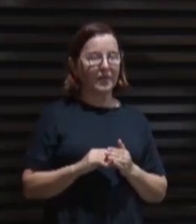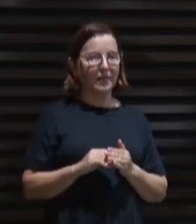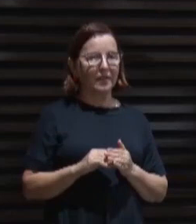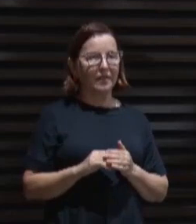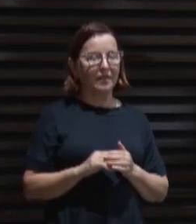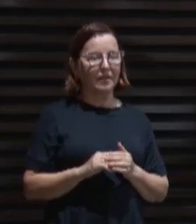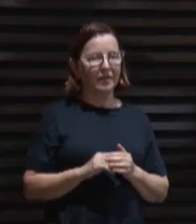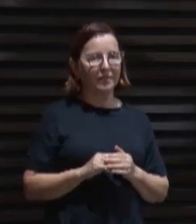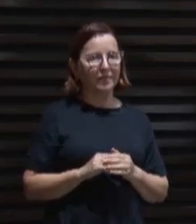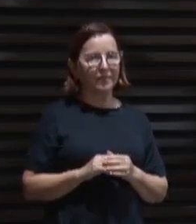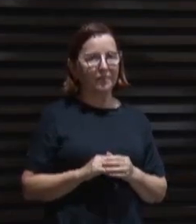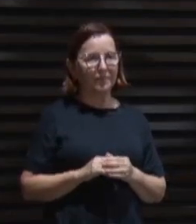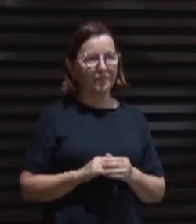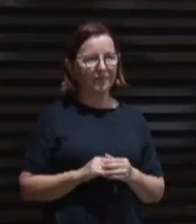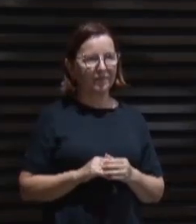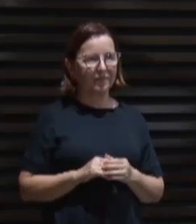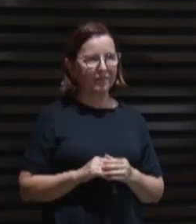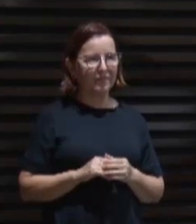Caifás.